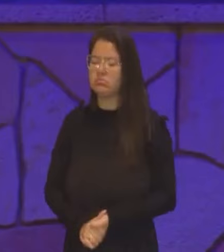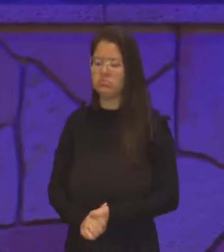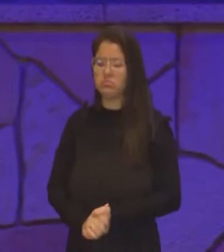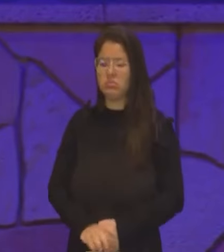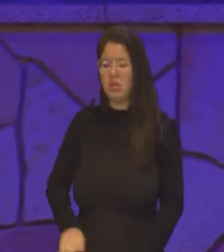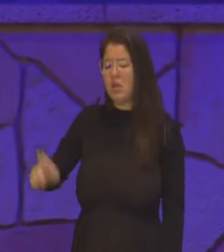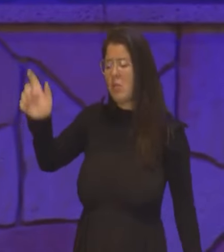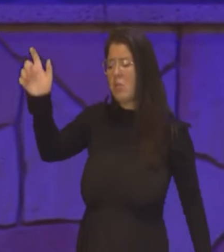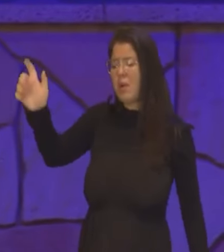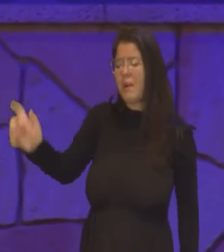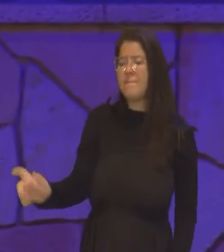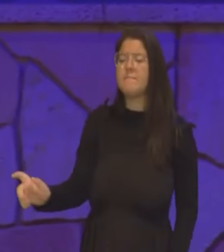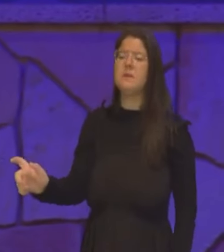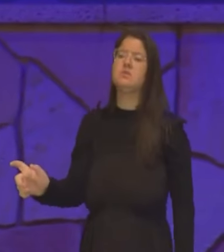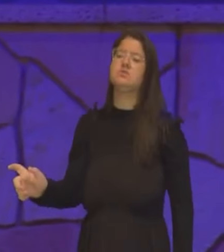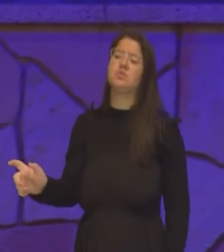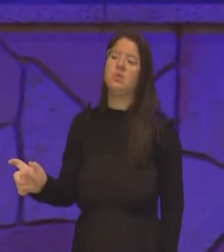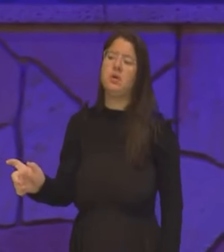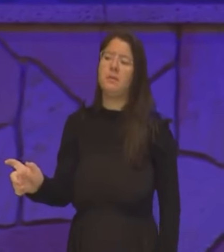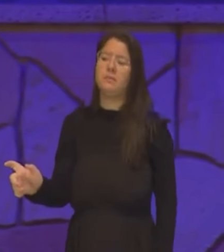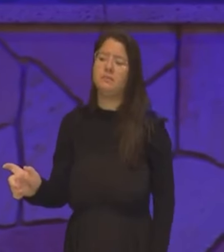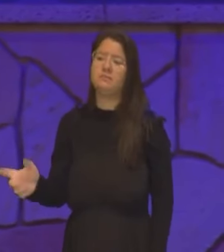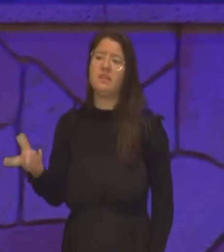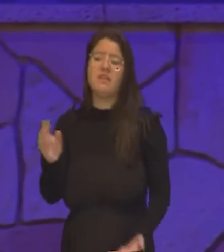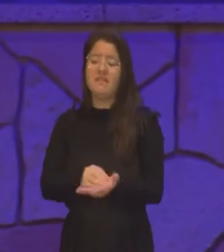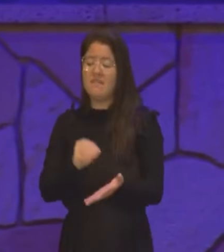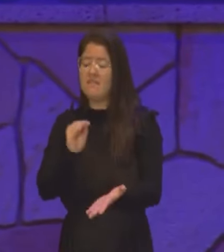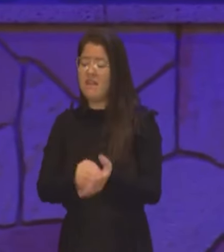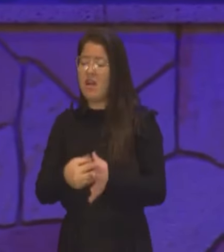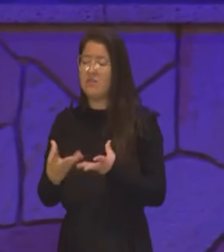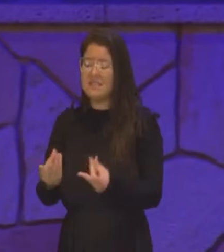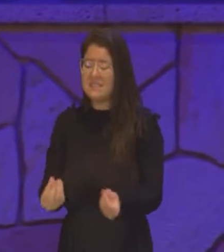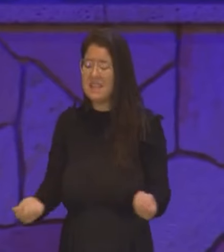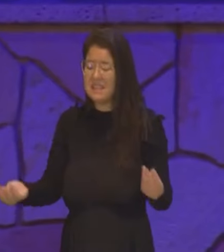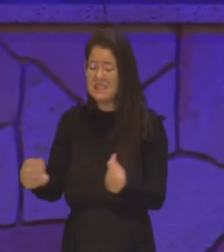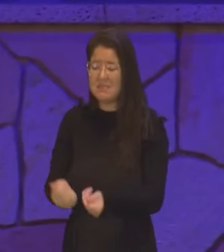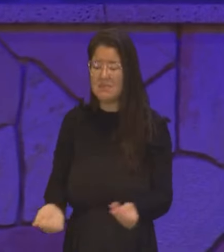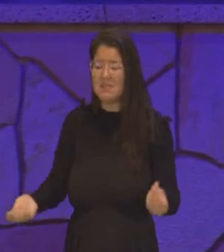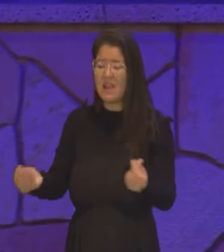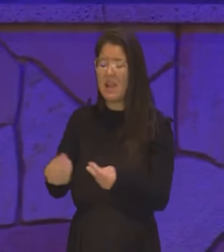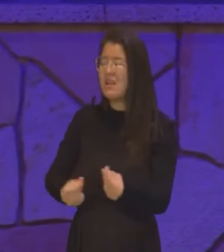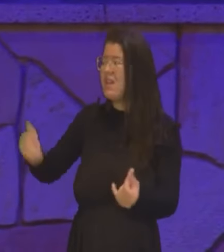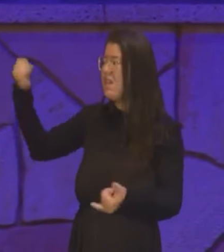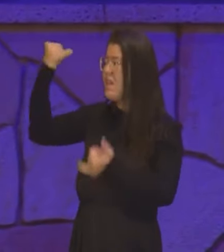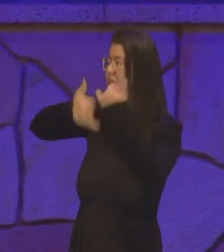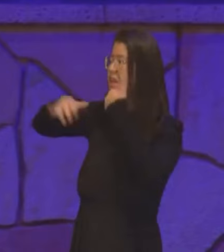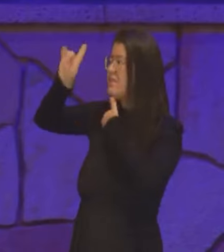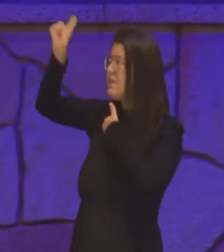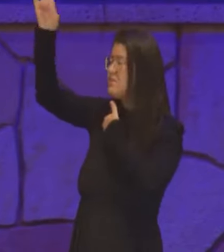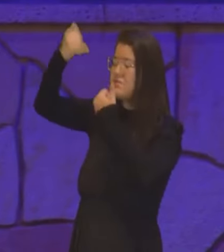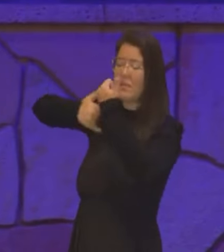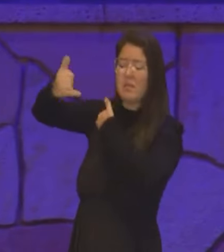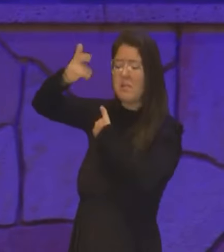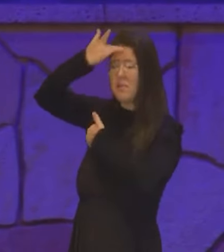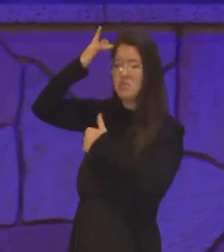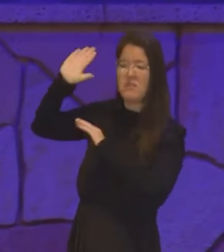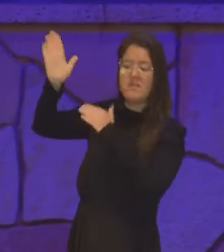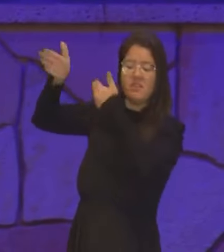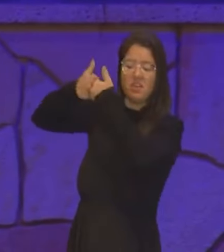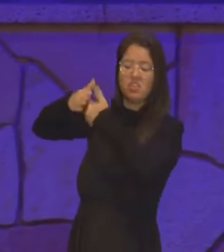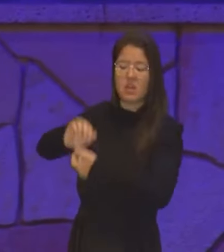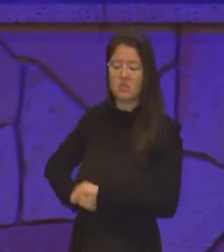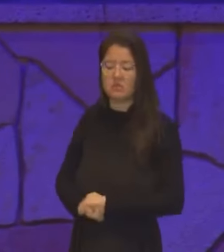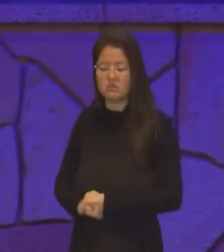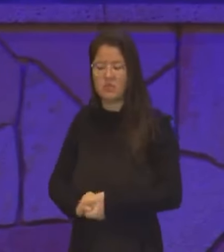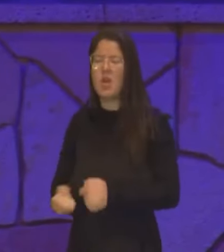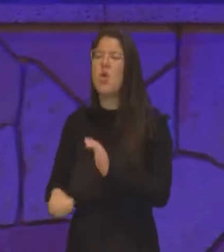Alguém que tem a falta de sensibilidade para ouvir a voz de Deus. Quantas